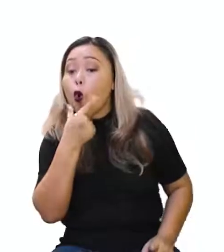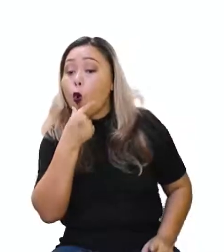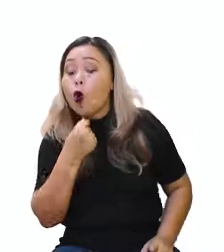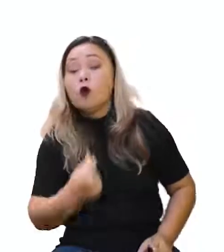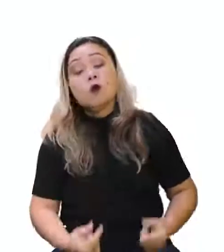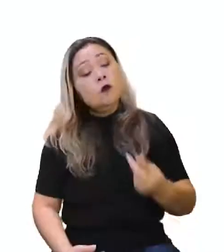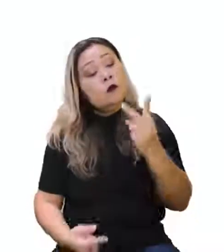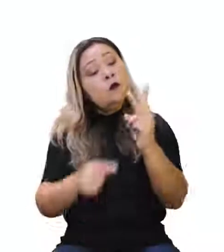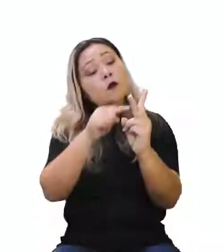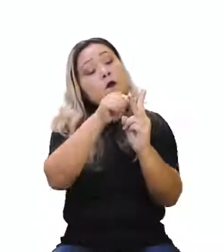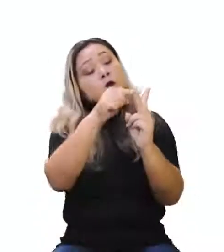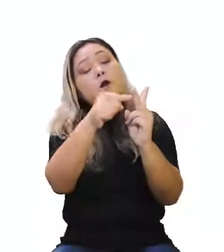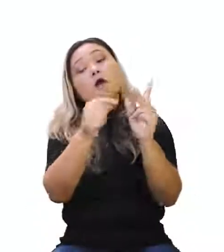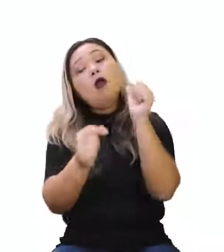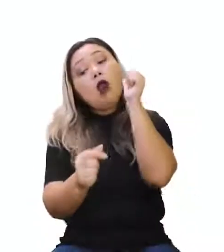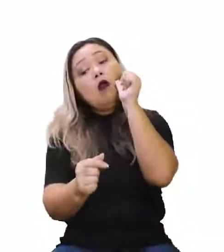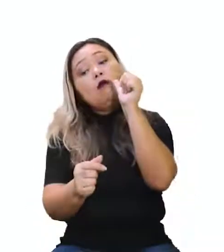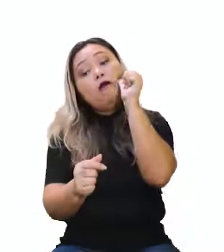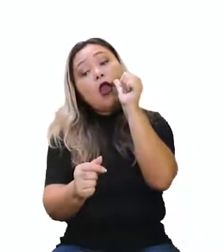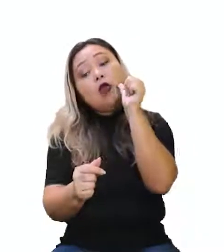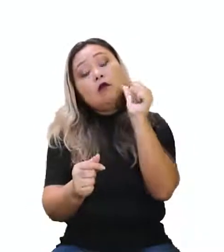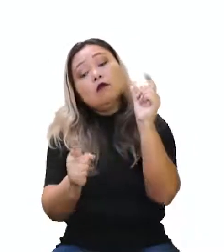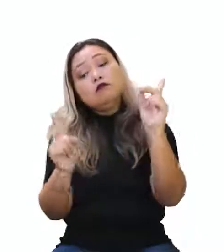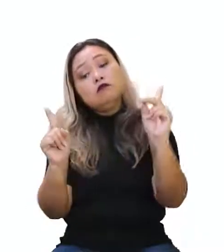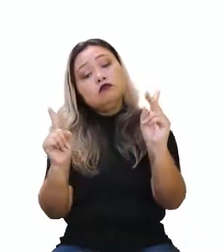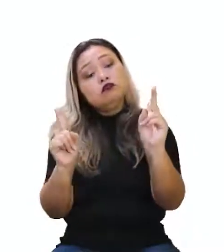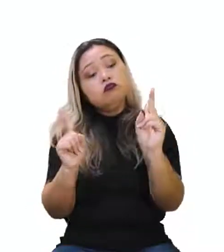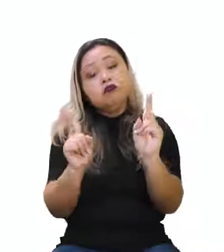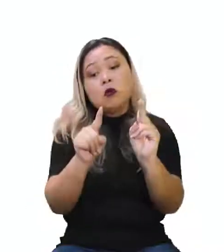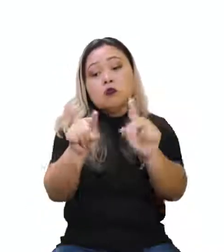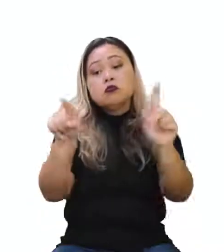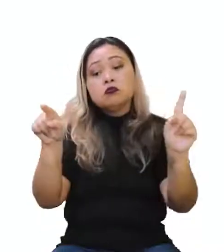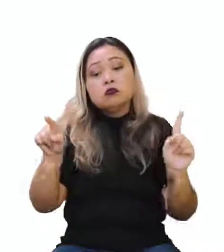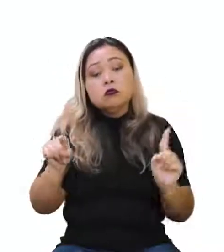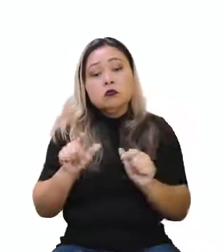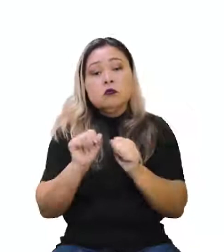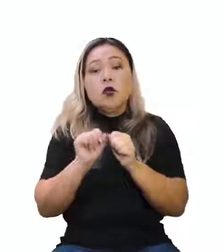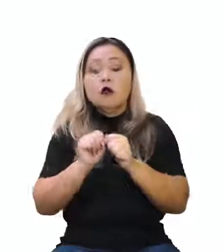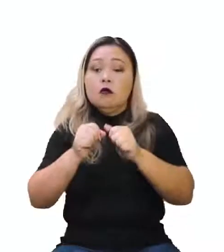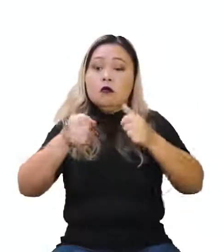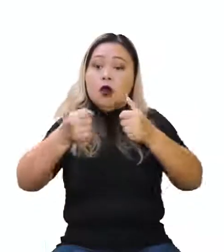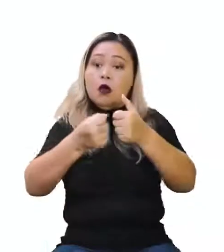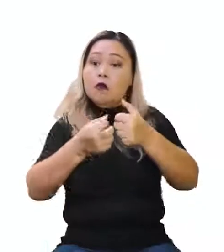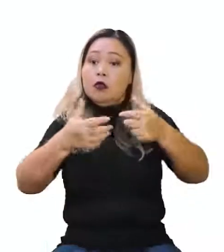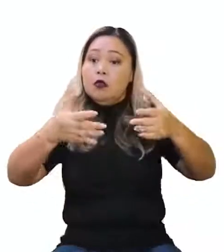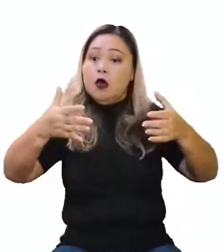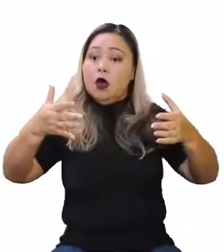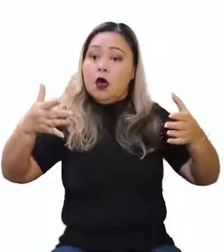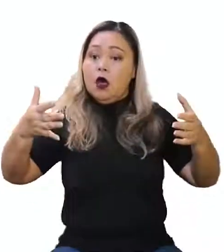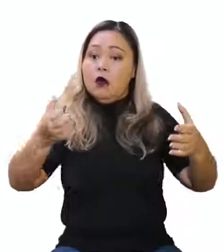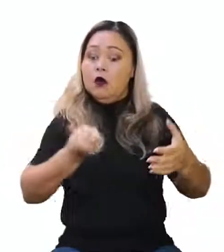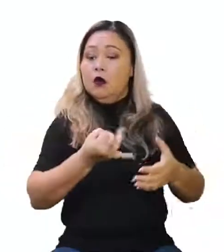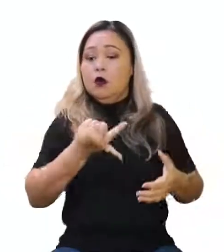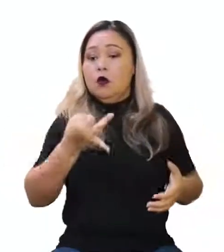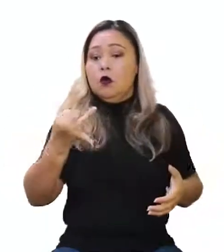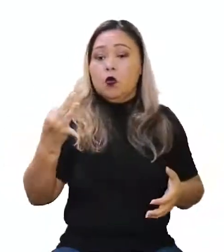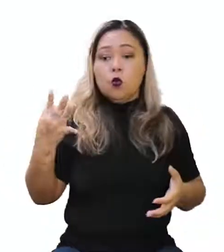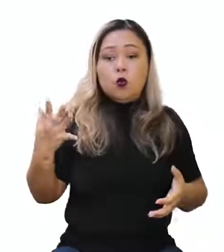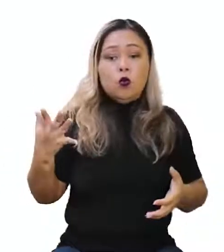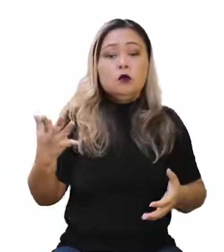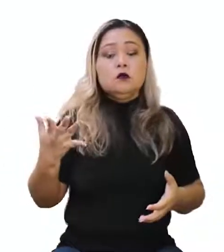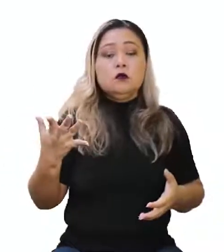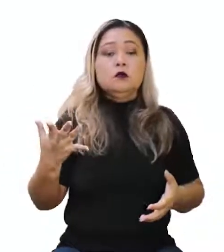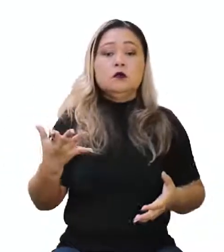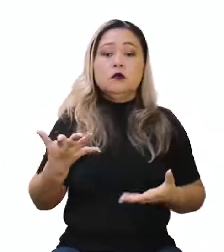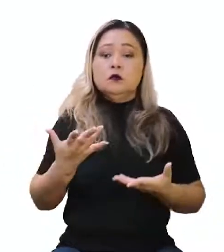proporção de um macho para 2 fêmeas por piquete. E aí, se você for aumentar a quantidade, se não for só reprodutores,